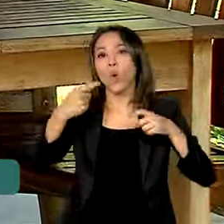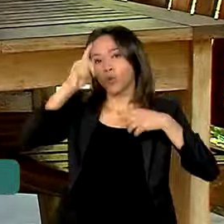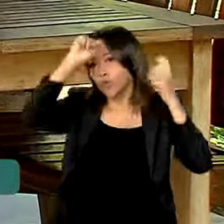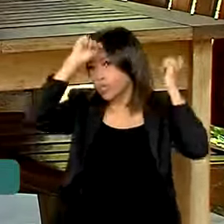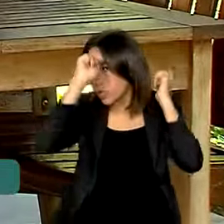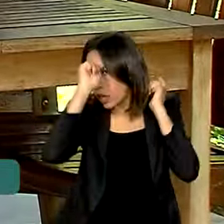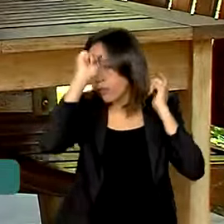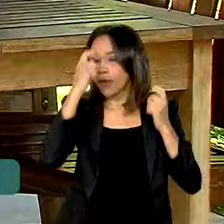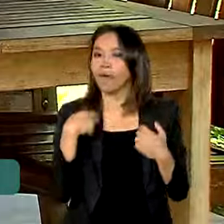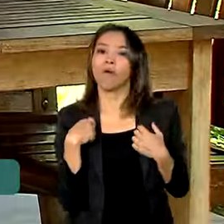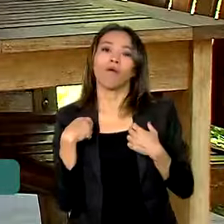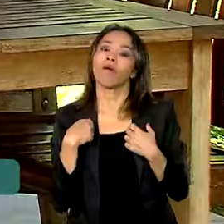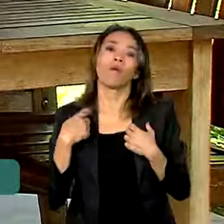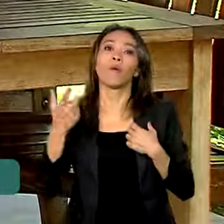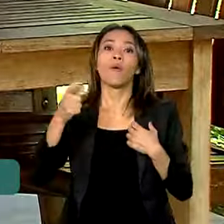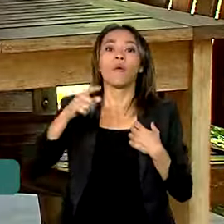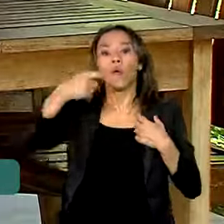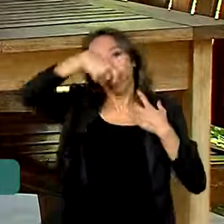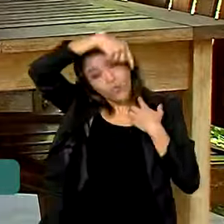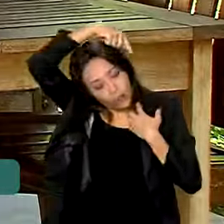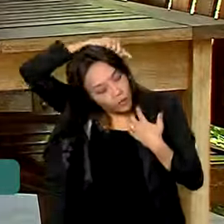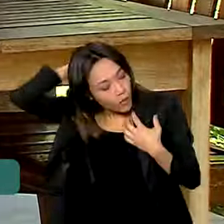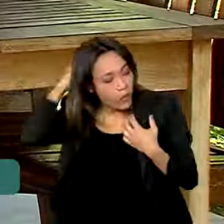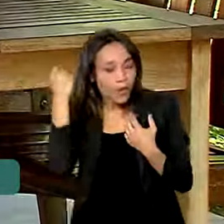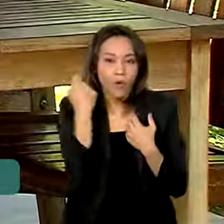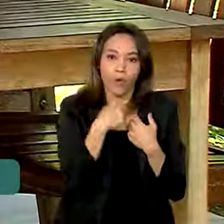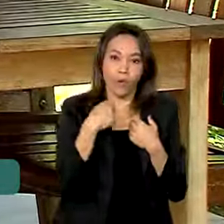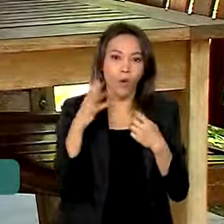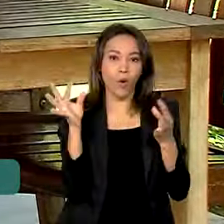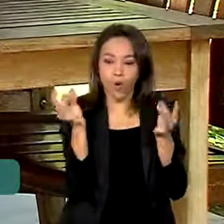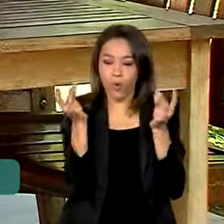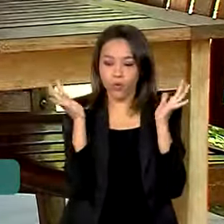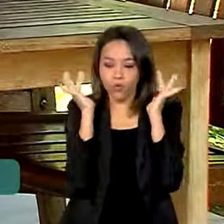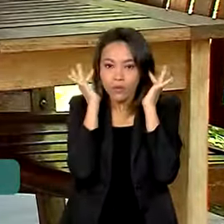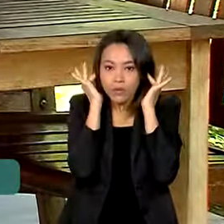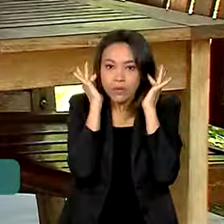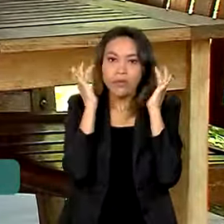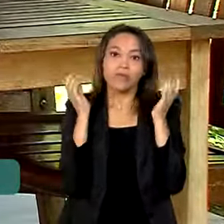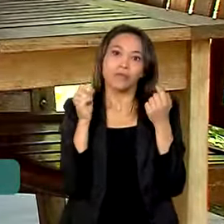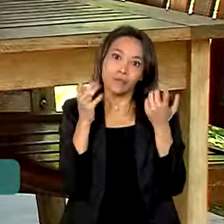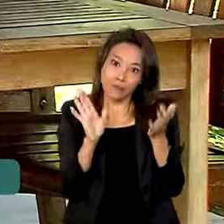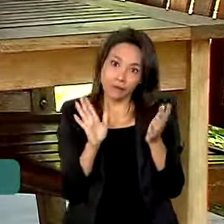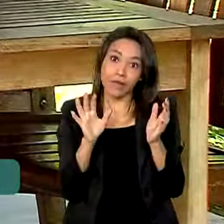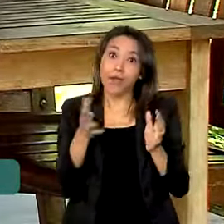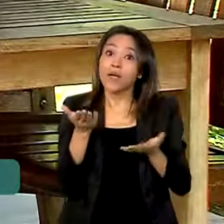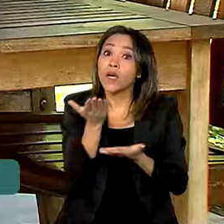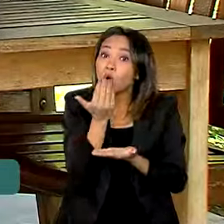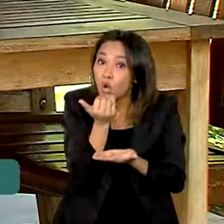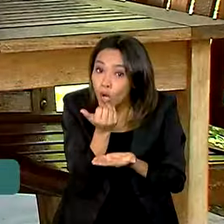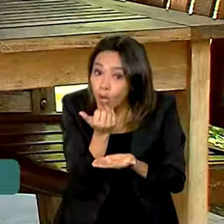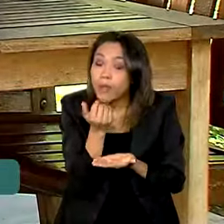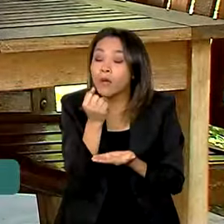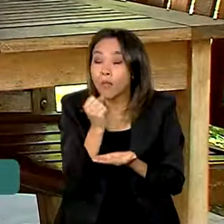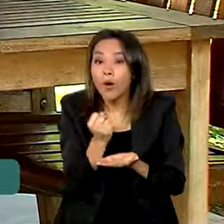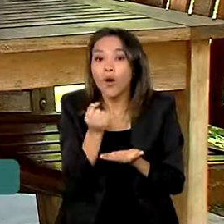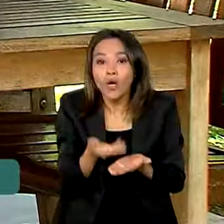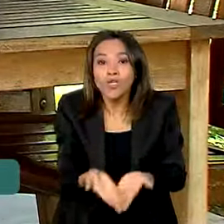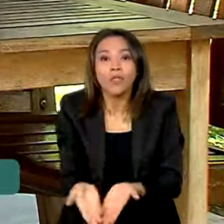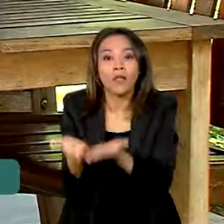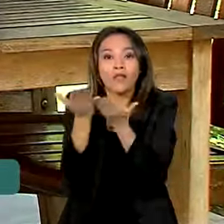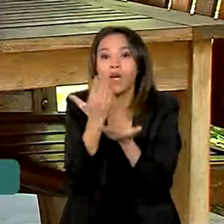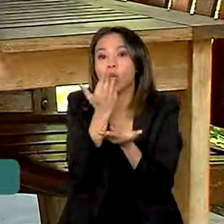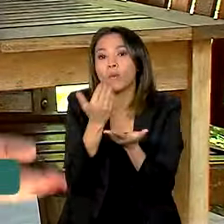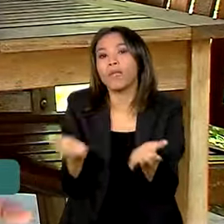chapéu boné gorro ou protetores de ouvido e quanto alimentação é permitido levar alimentos